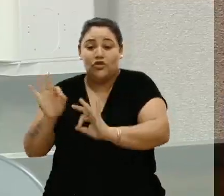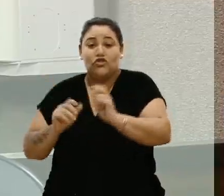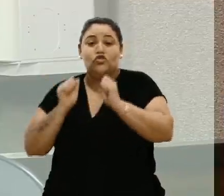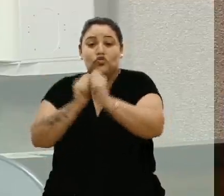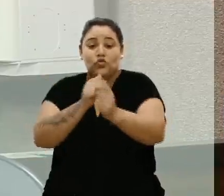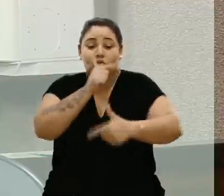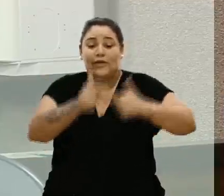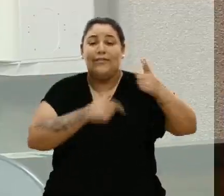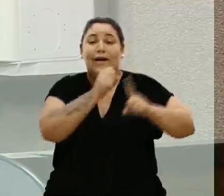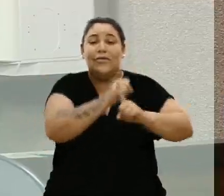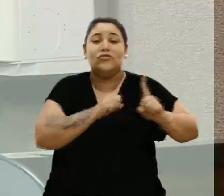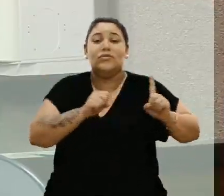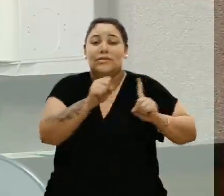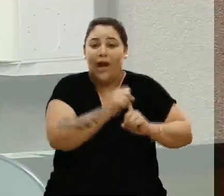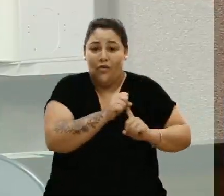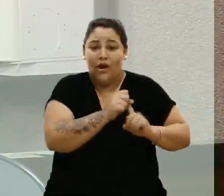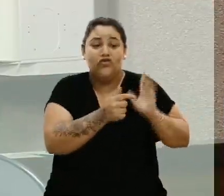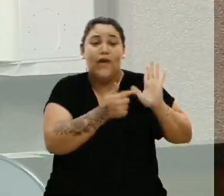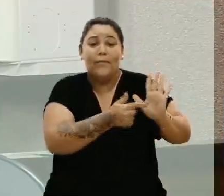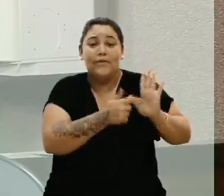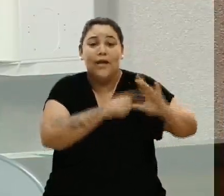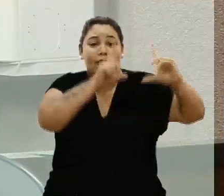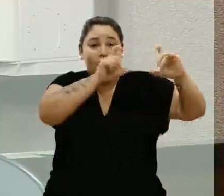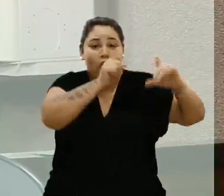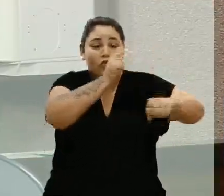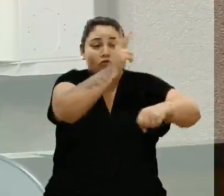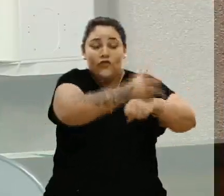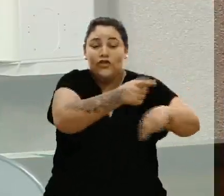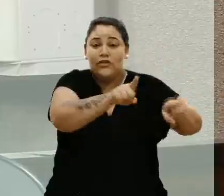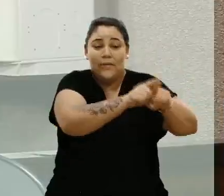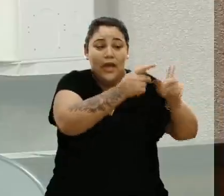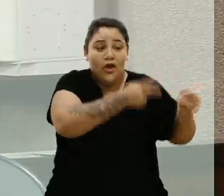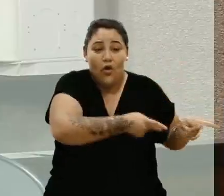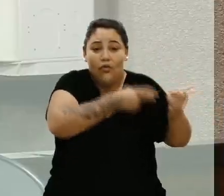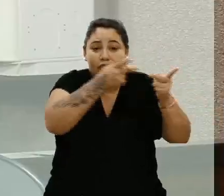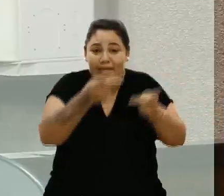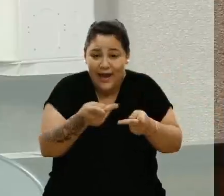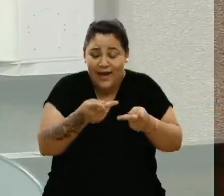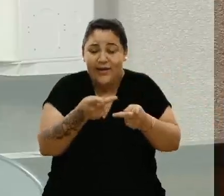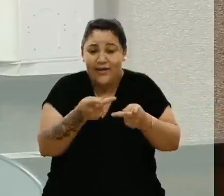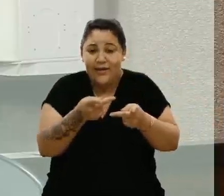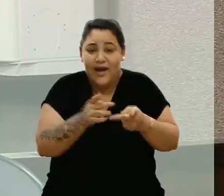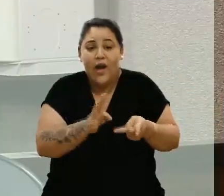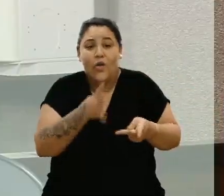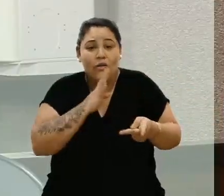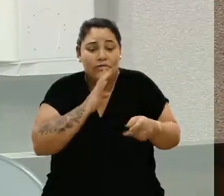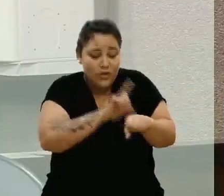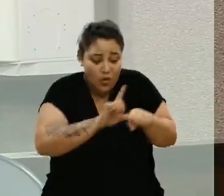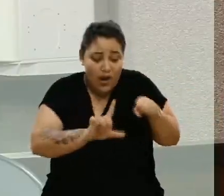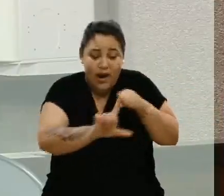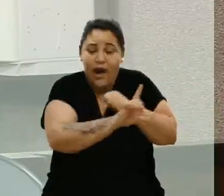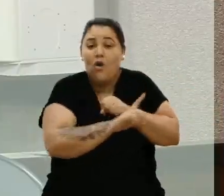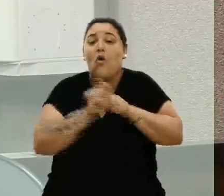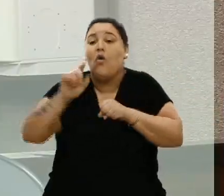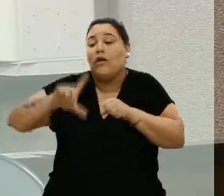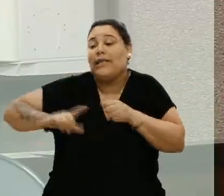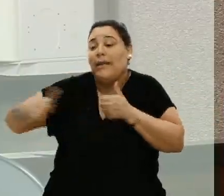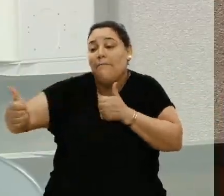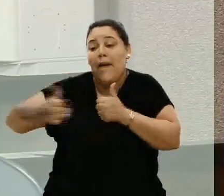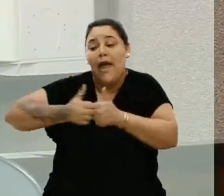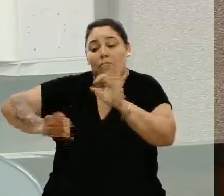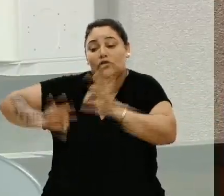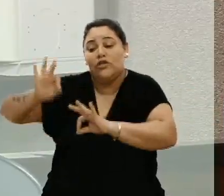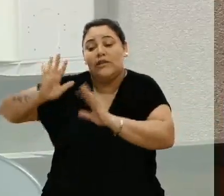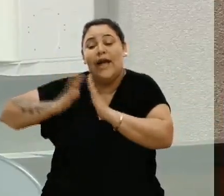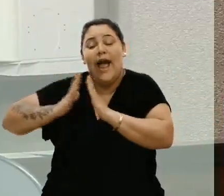será apresentado fotos e vídeos e convidados a visitar o loteamento e o que tem próximo e o projeto das casas, aí